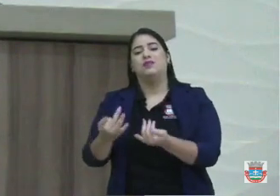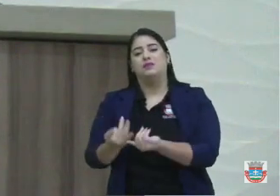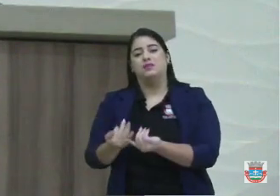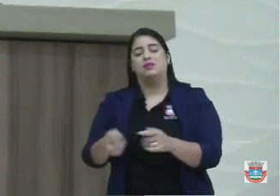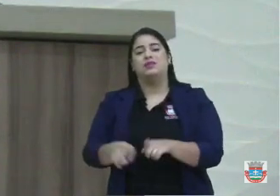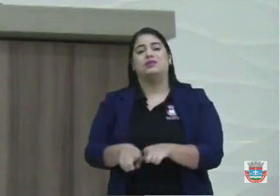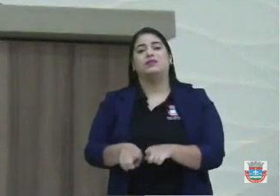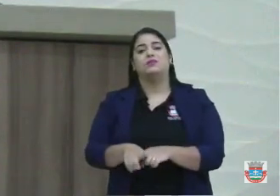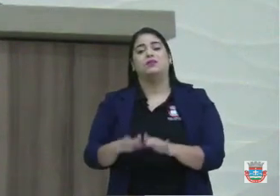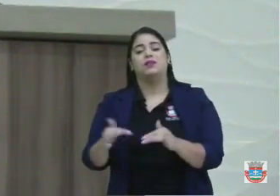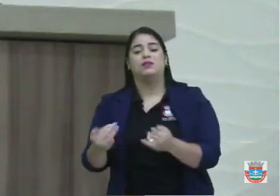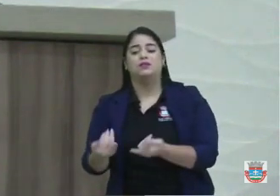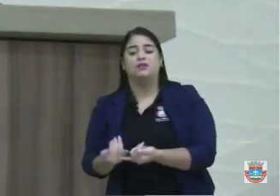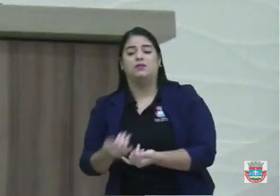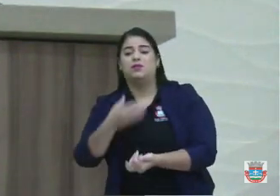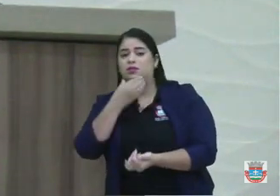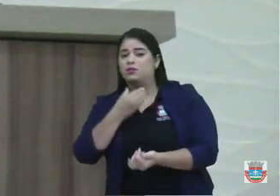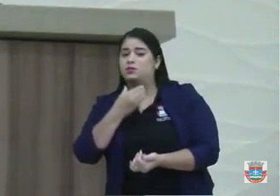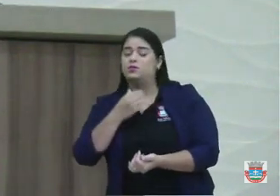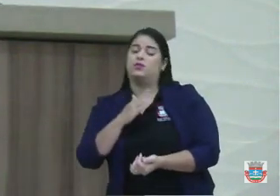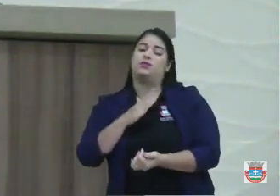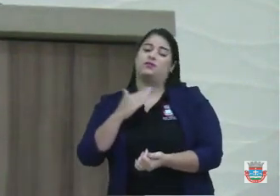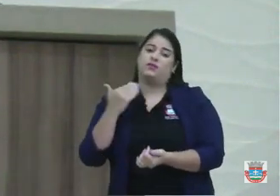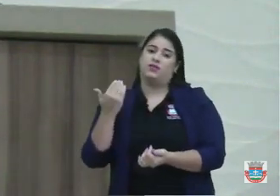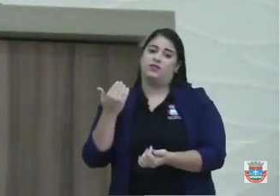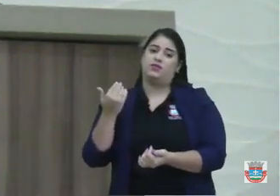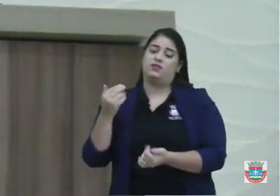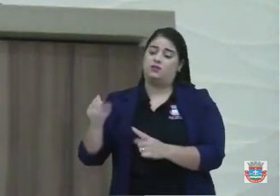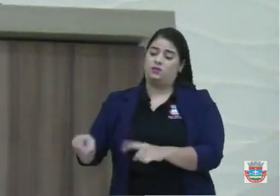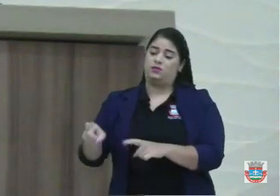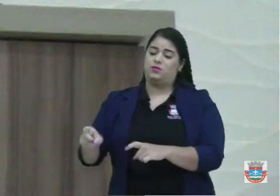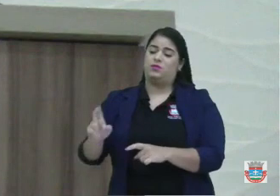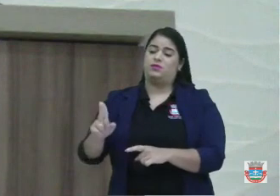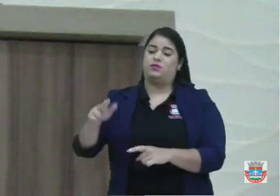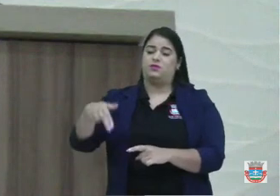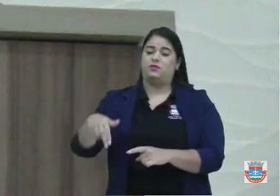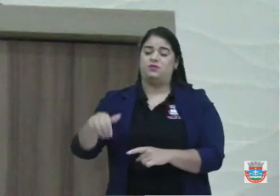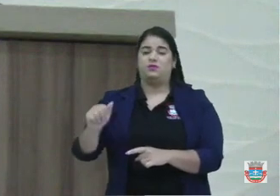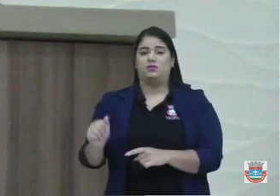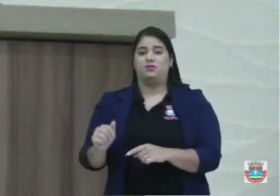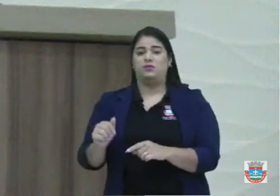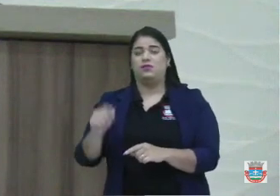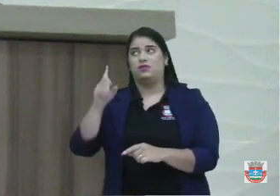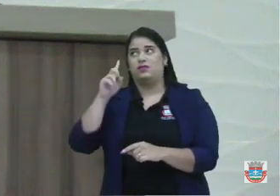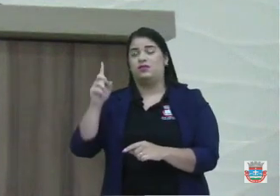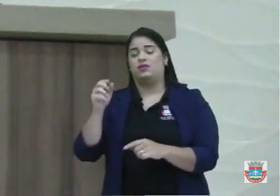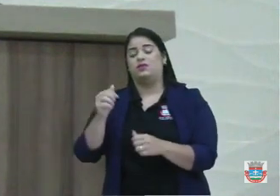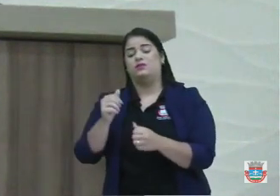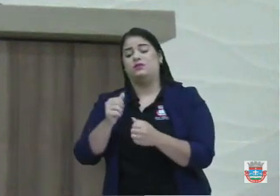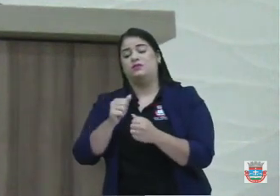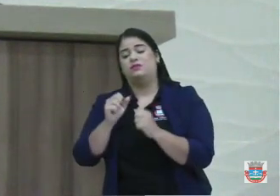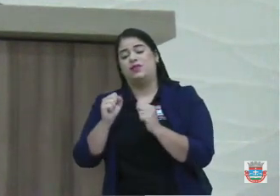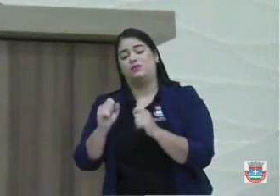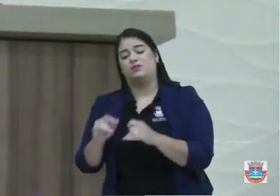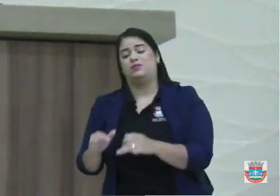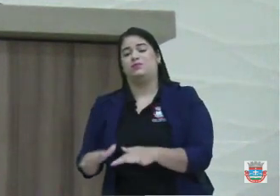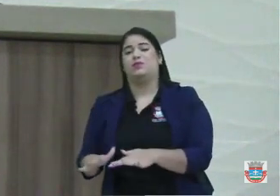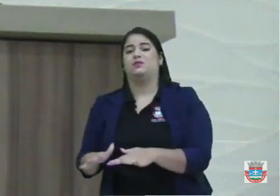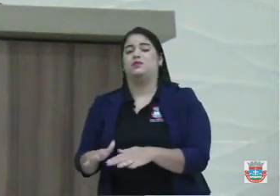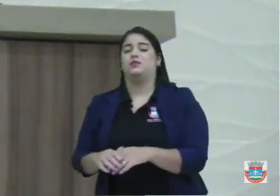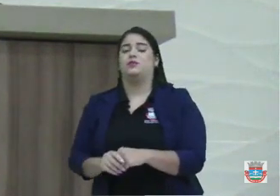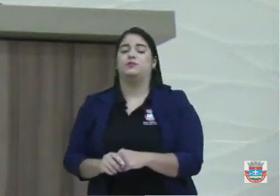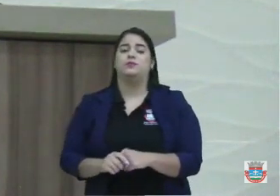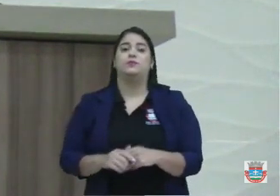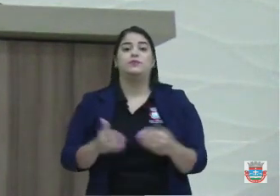a família do senhor que morreu ali da Una, que Deus conforte todos vocês. E quero também, hoje,